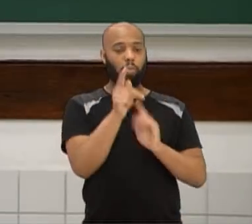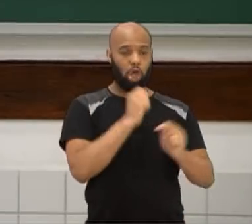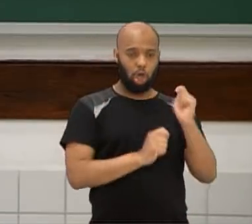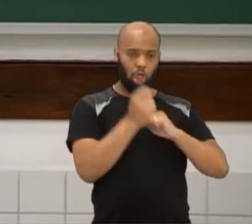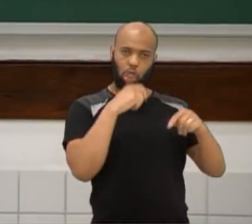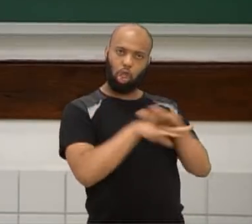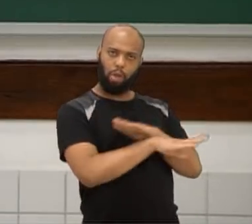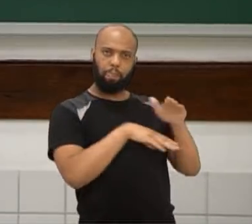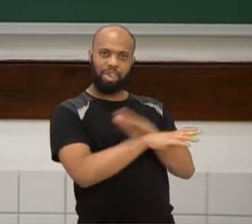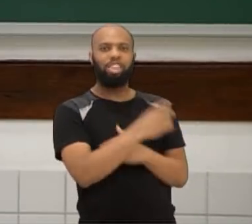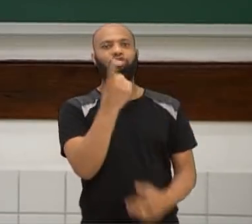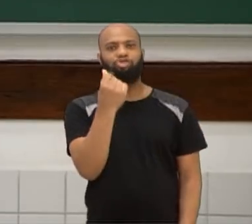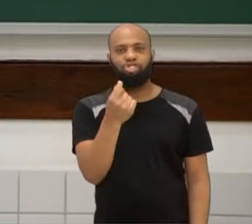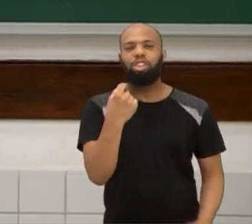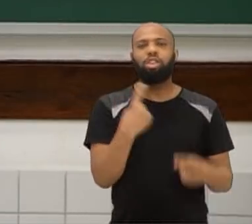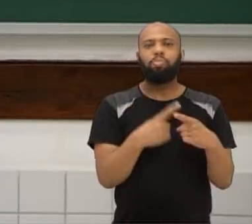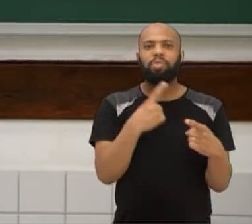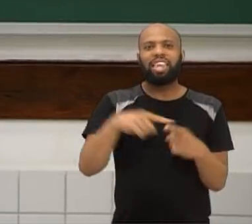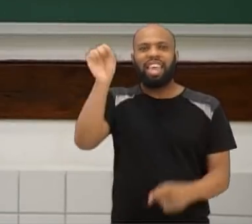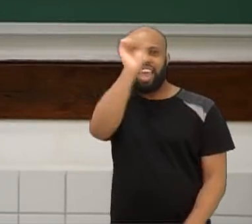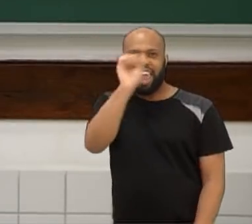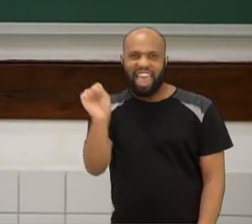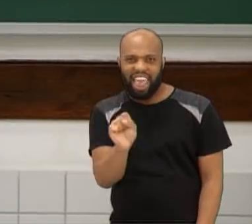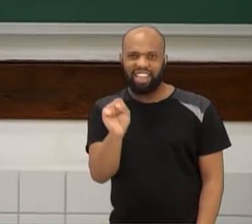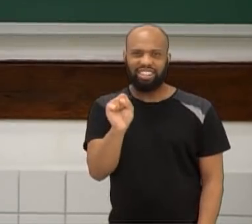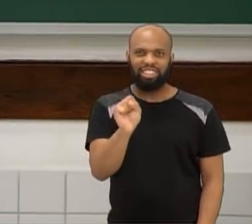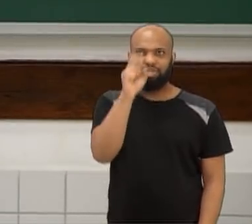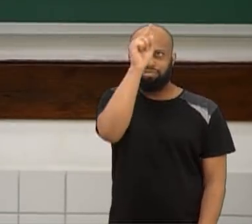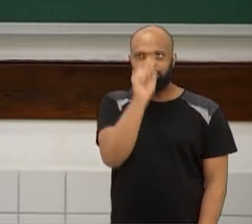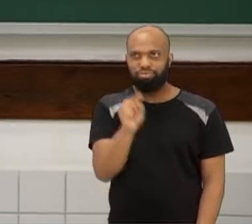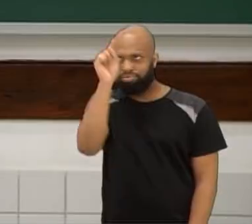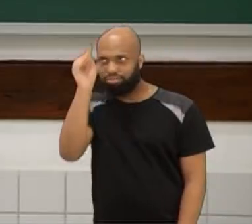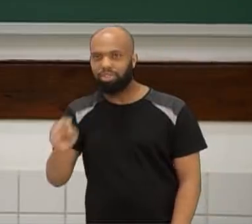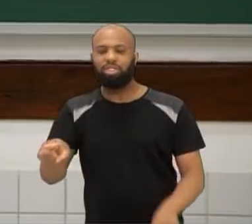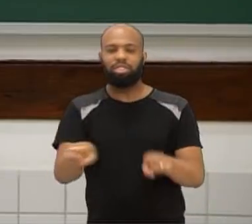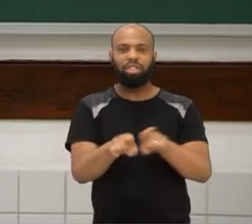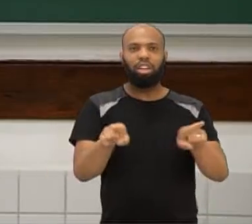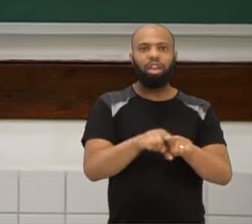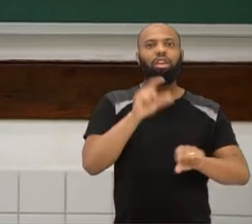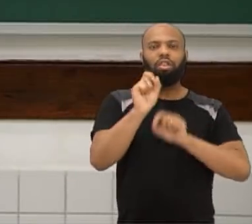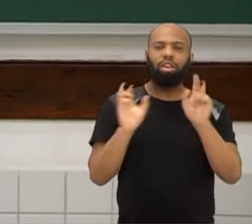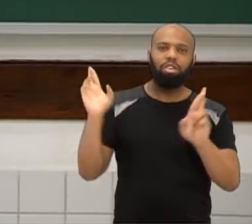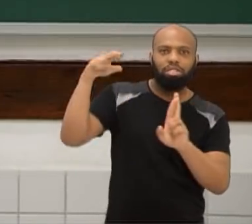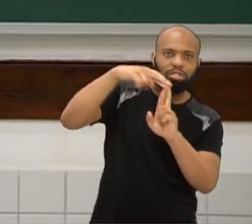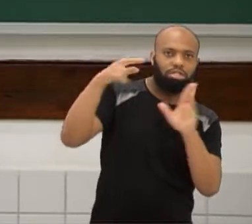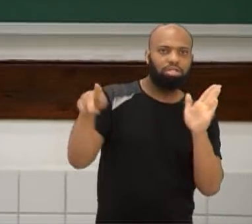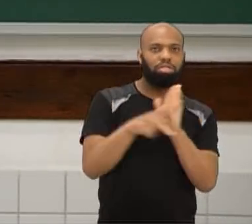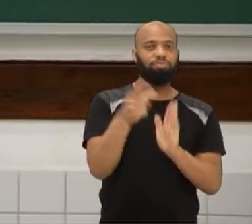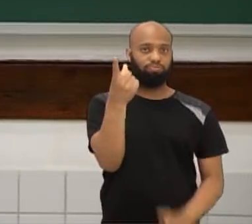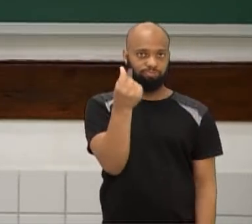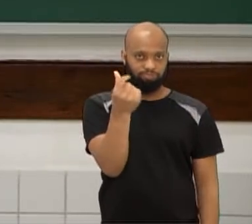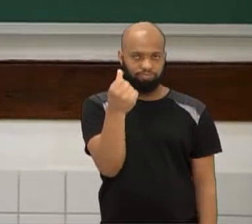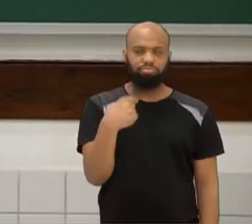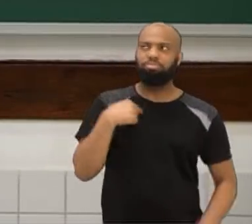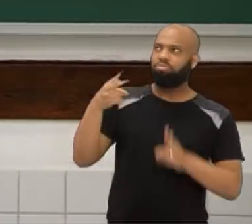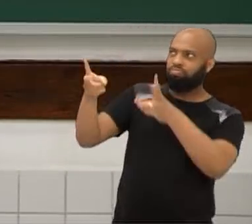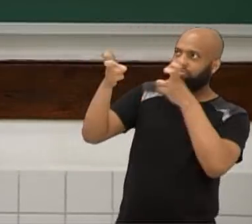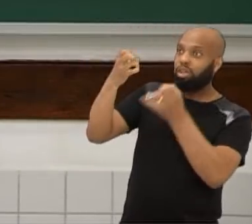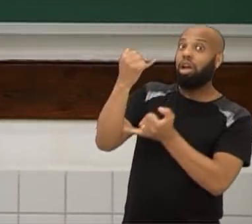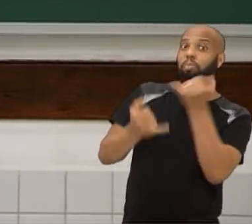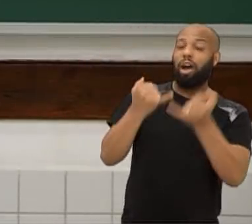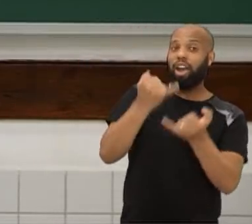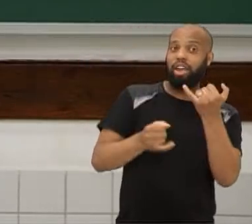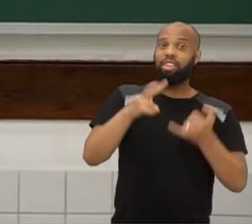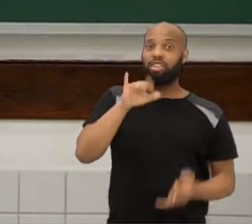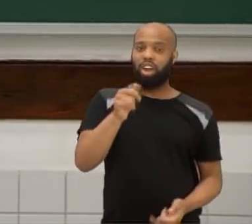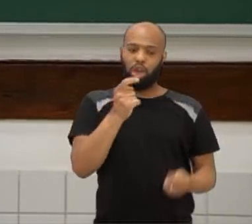economia. Então, esse símbolo ali que nos remete a dinheiro. Então, já de cara, eu observo ali aquele panfleto e parece-me que eu